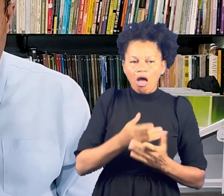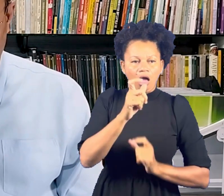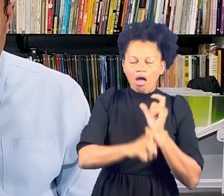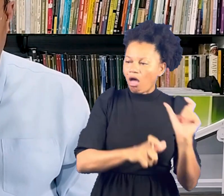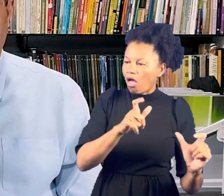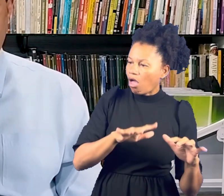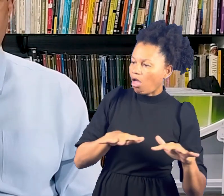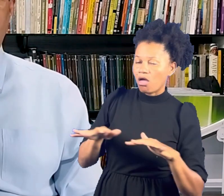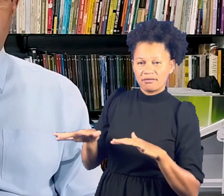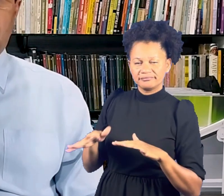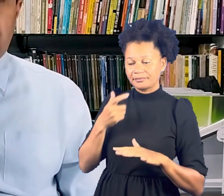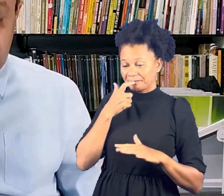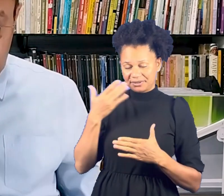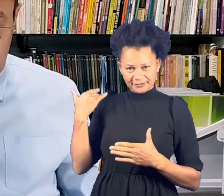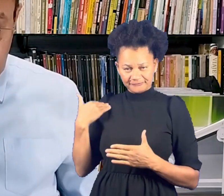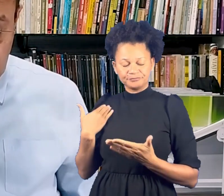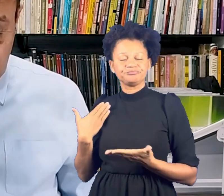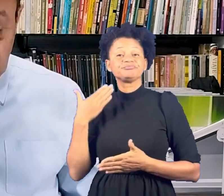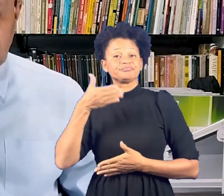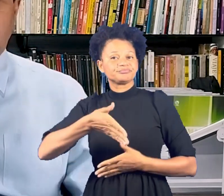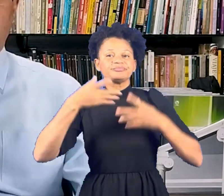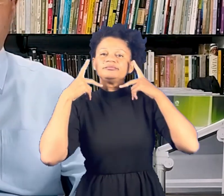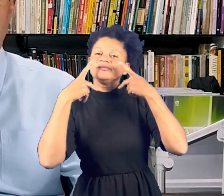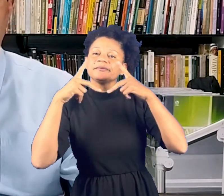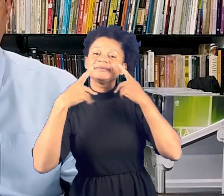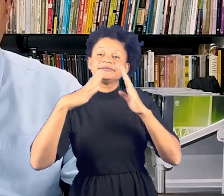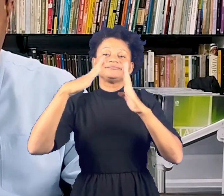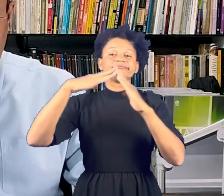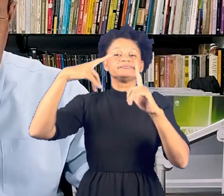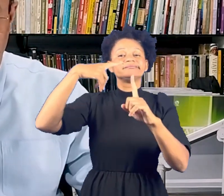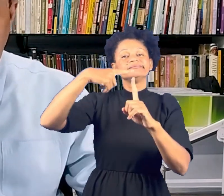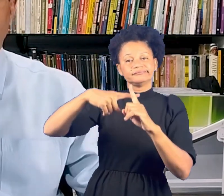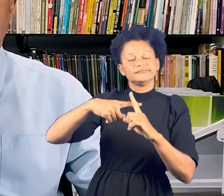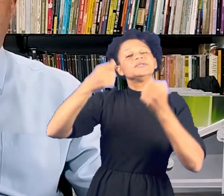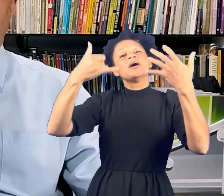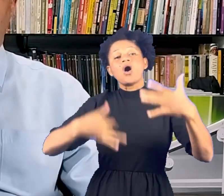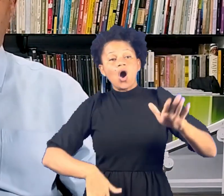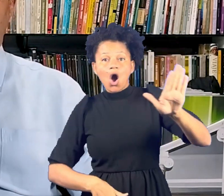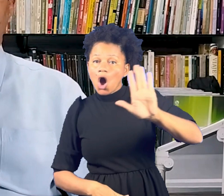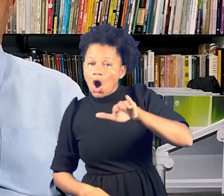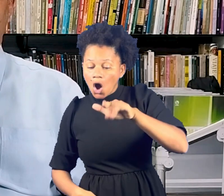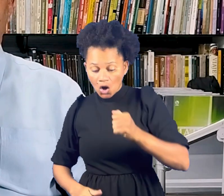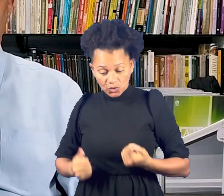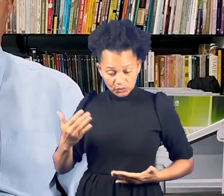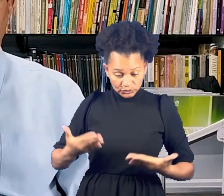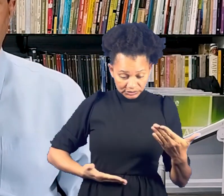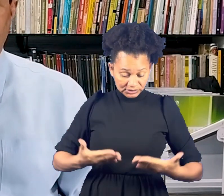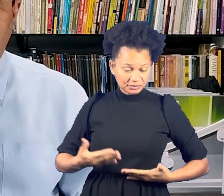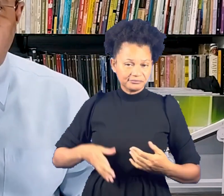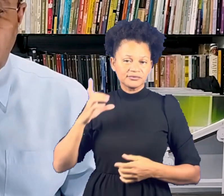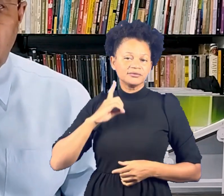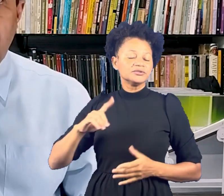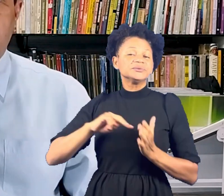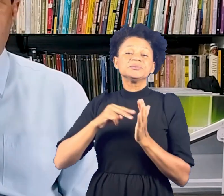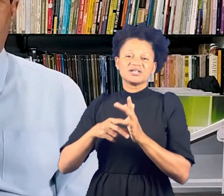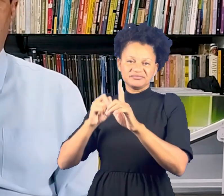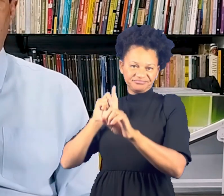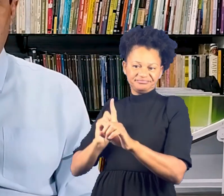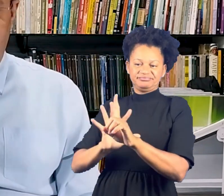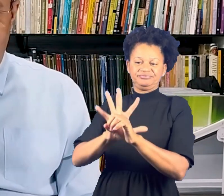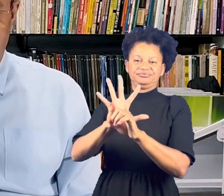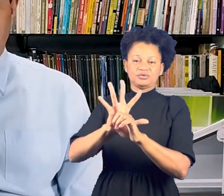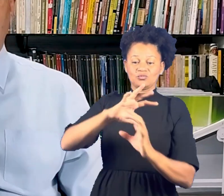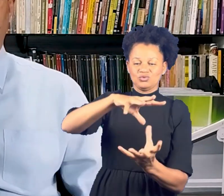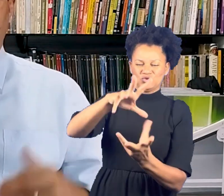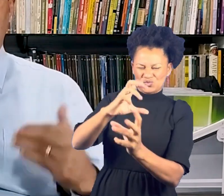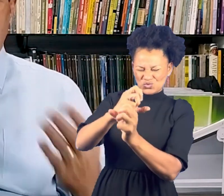povo. Eu há poucos dias preguei em uma igreja e eu falei que o servo de Deus, ele é luz do mundo,